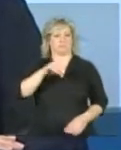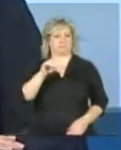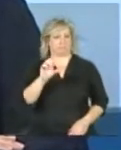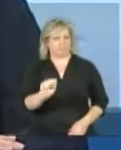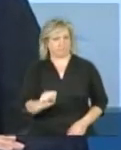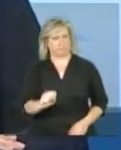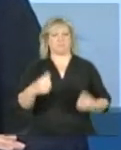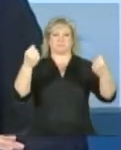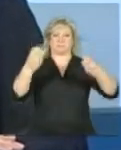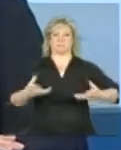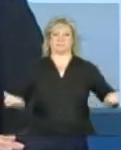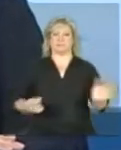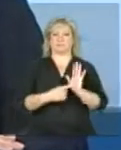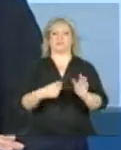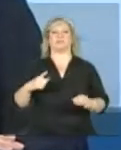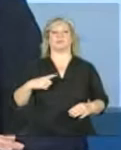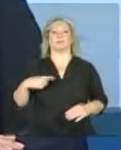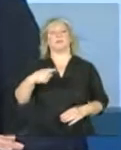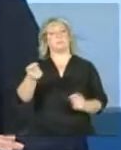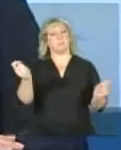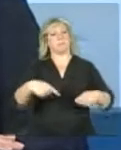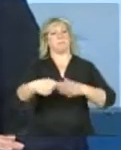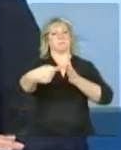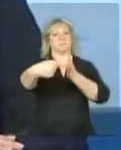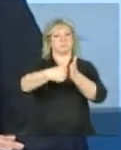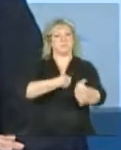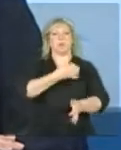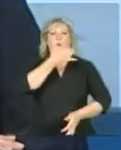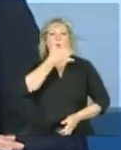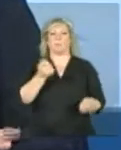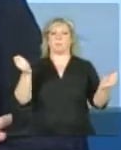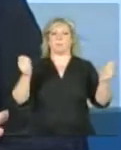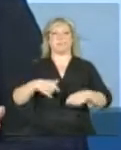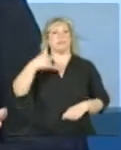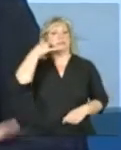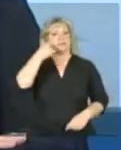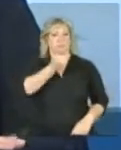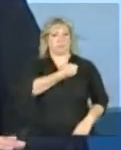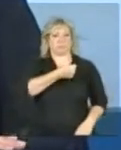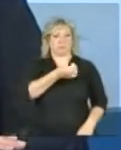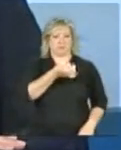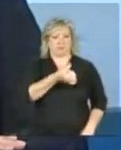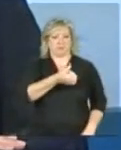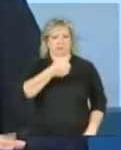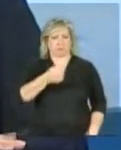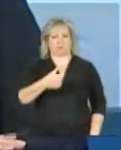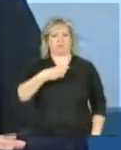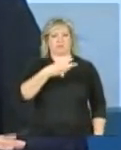e combate à fome participe enviando perguntas ou sugestões pelos telefones